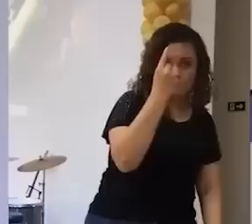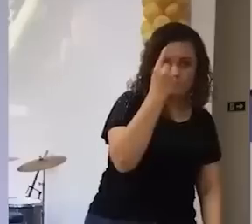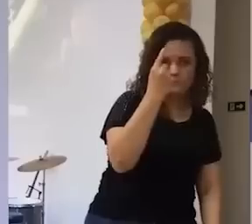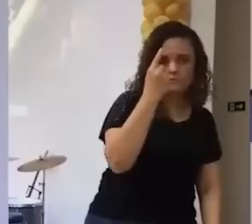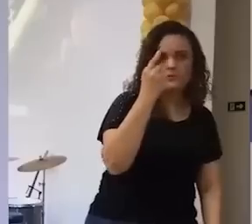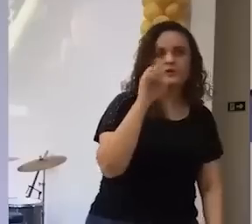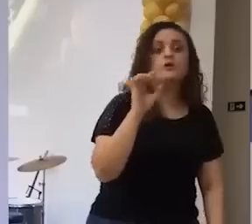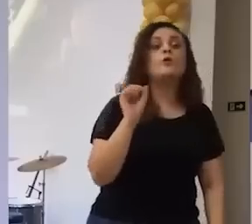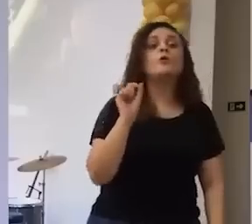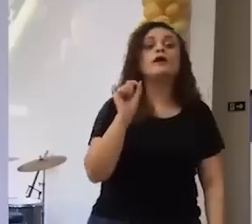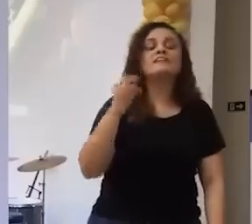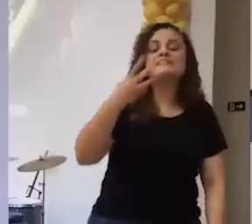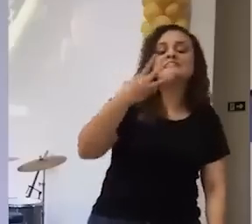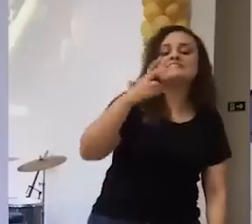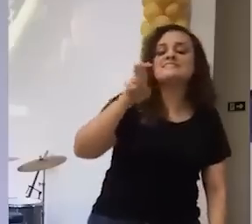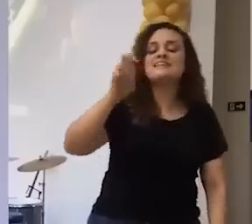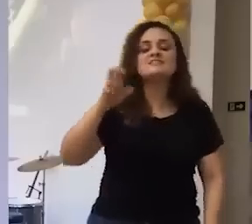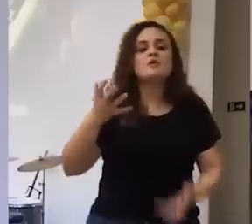quilos de ouro.